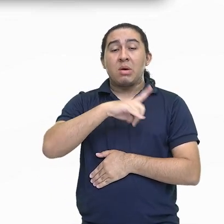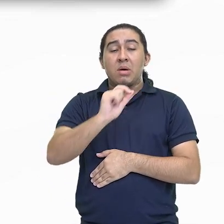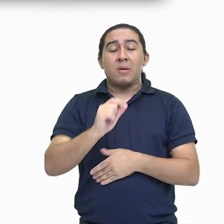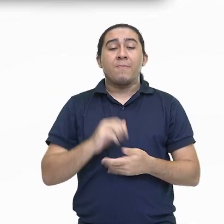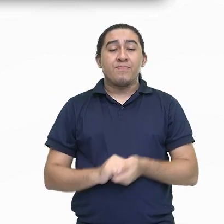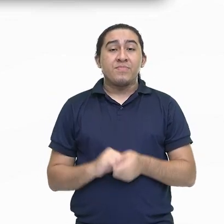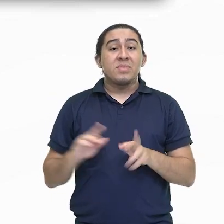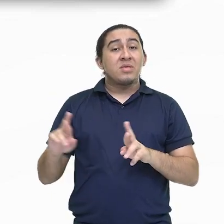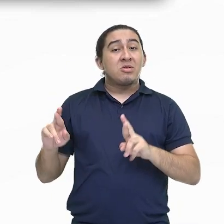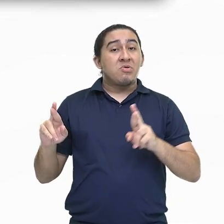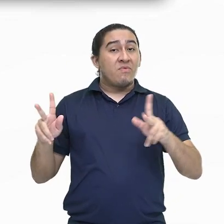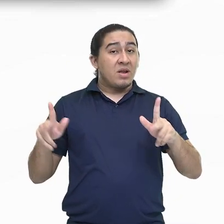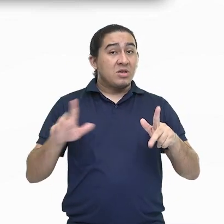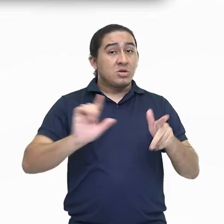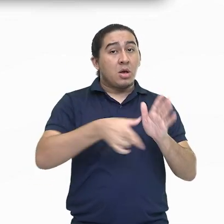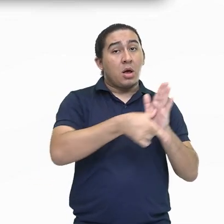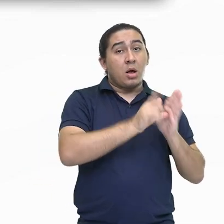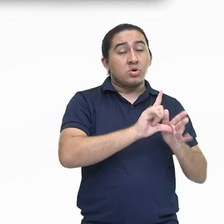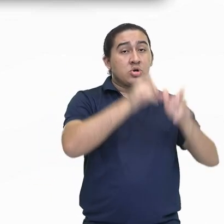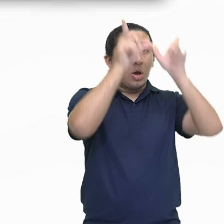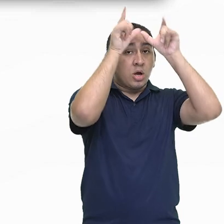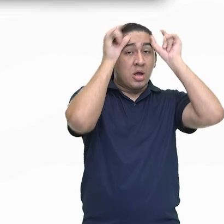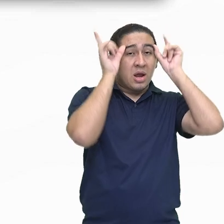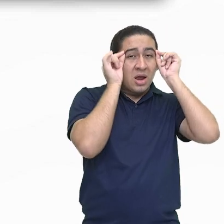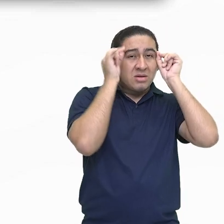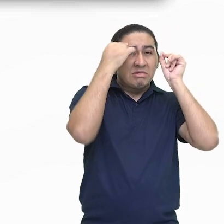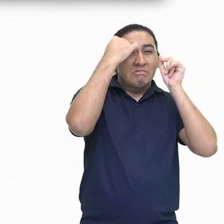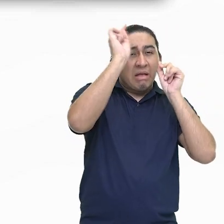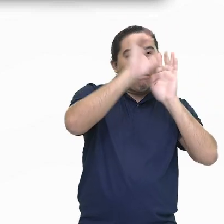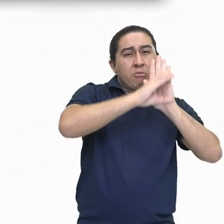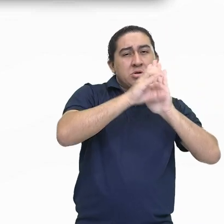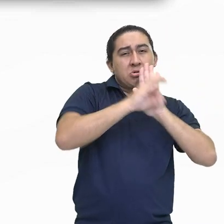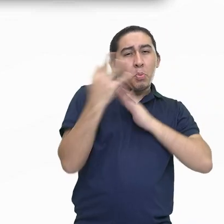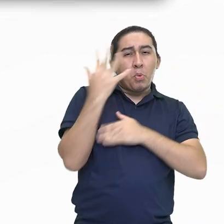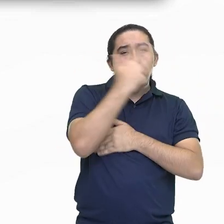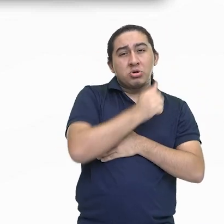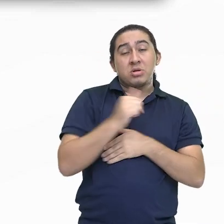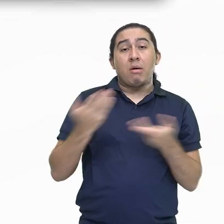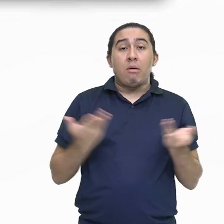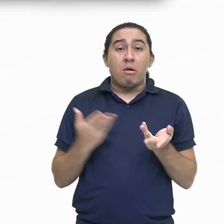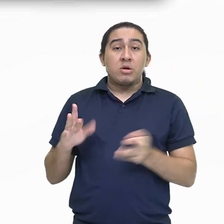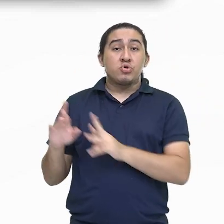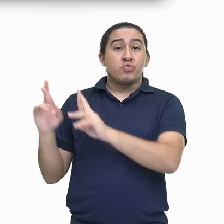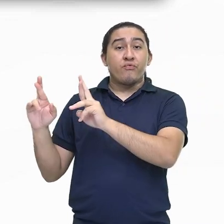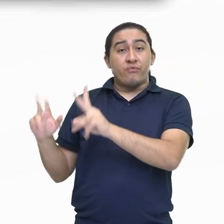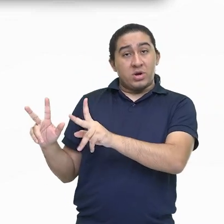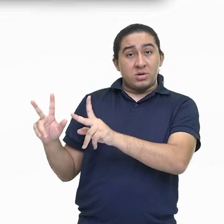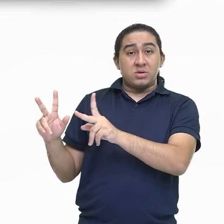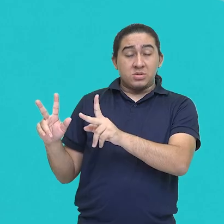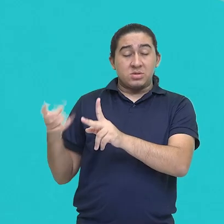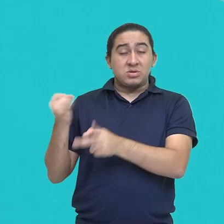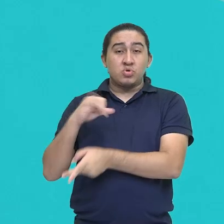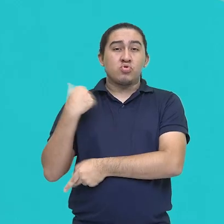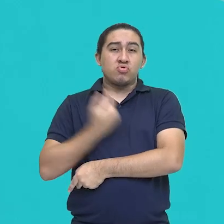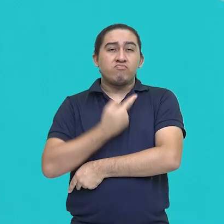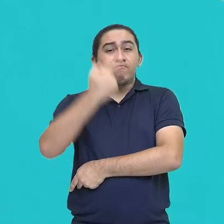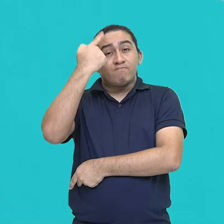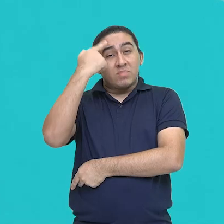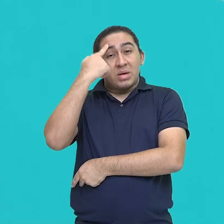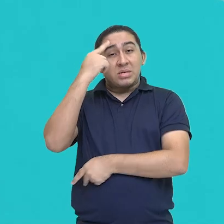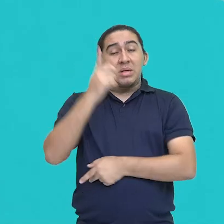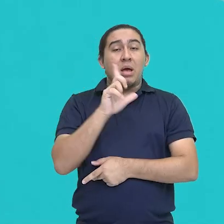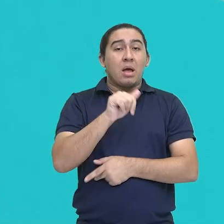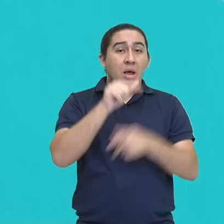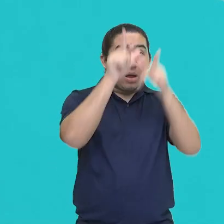de beleza adotada na arte grega. Olha aí, uma diferença muito importante quando a gente fala de Grécia